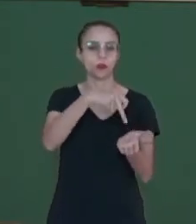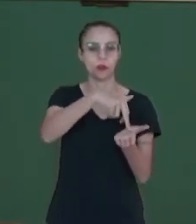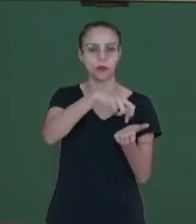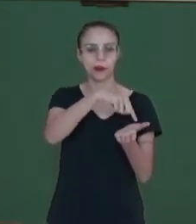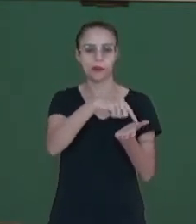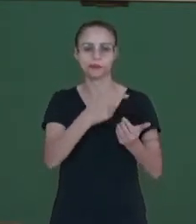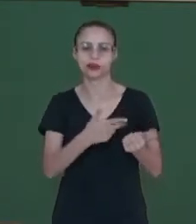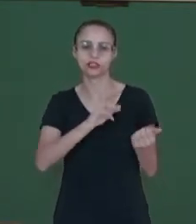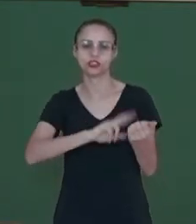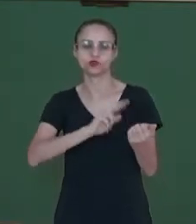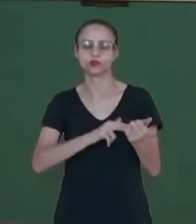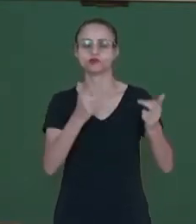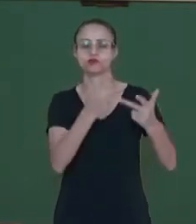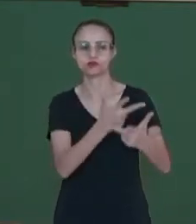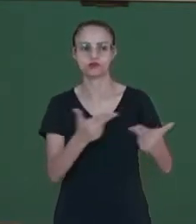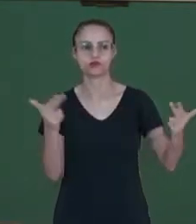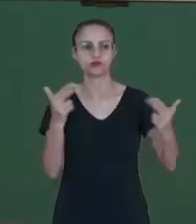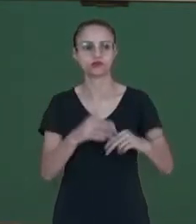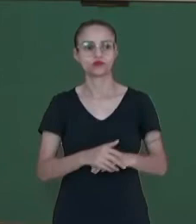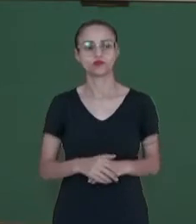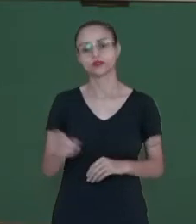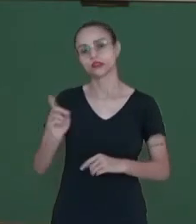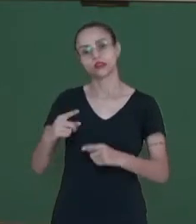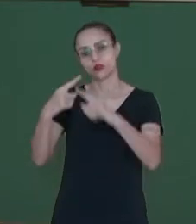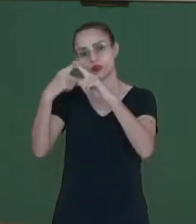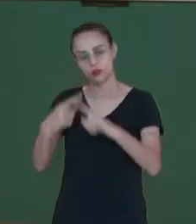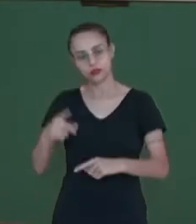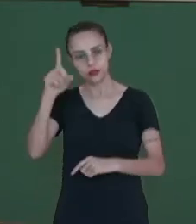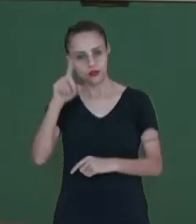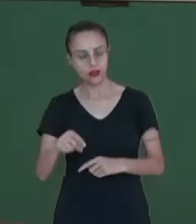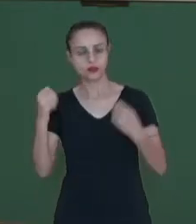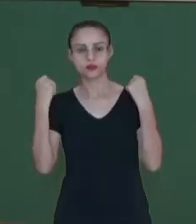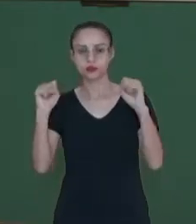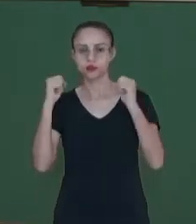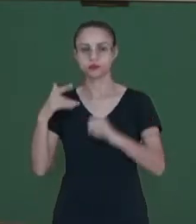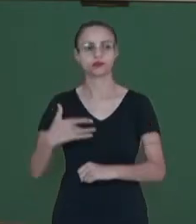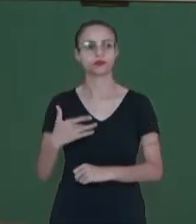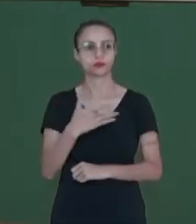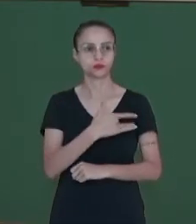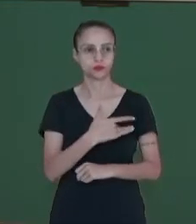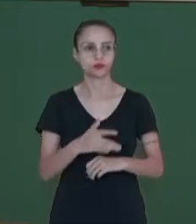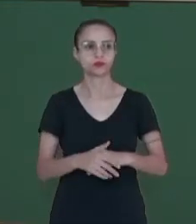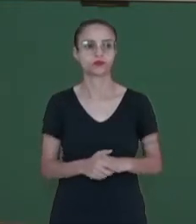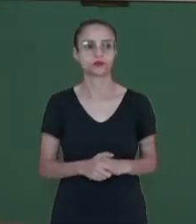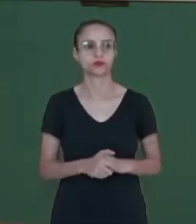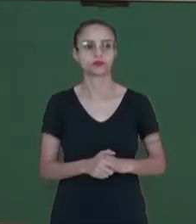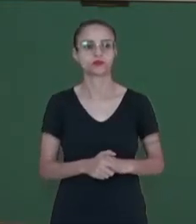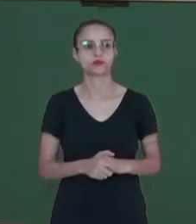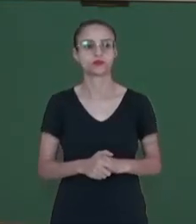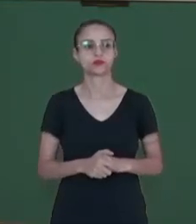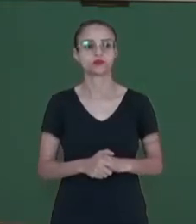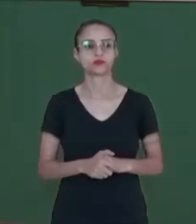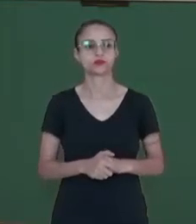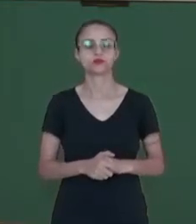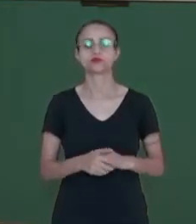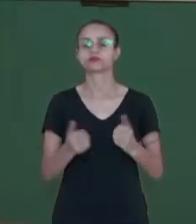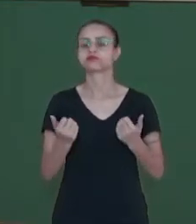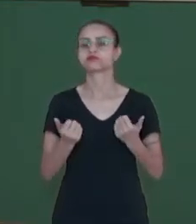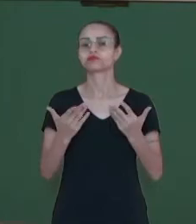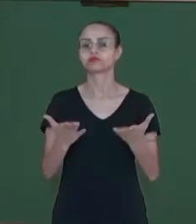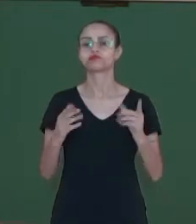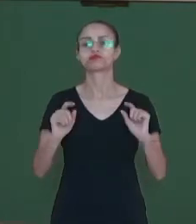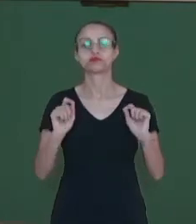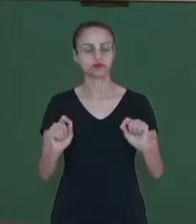rítmica, ginástica acrobática e as não competitivas, que são para a saúde. E o que ela proporciona?